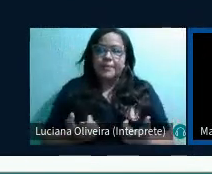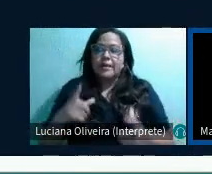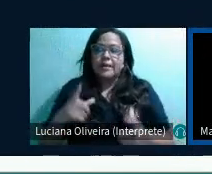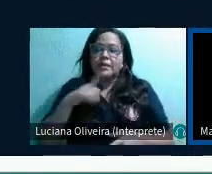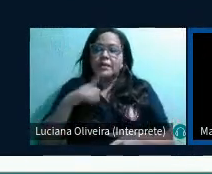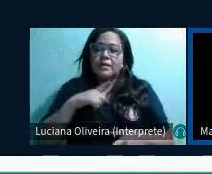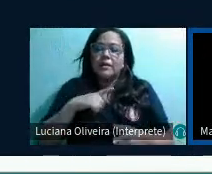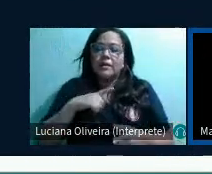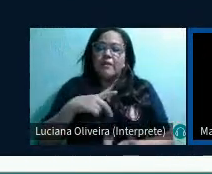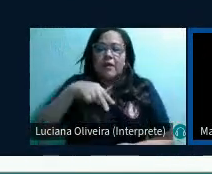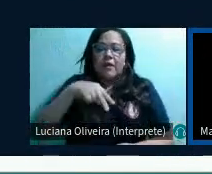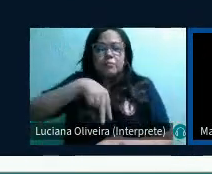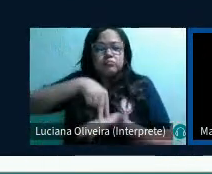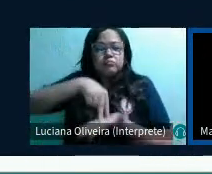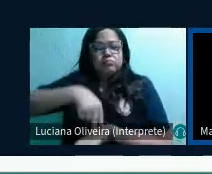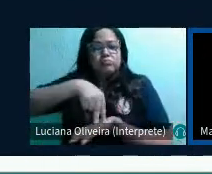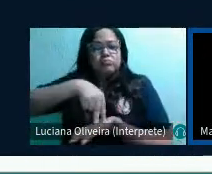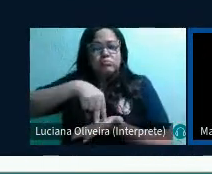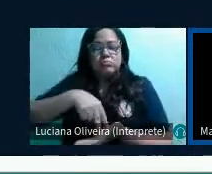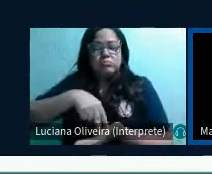humanos.